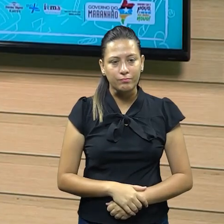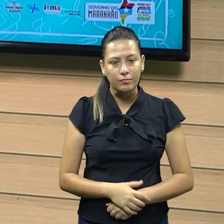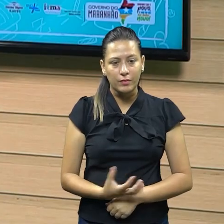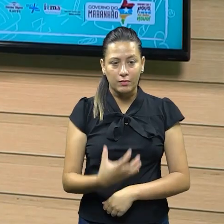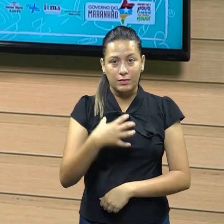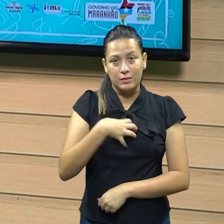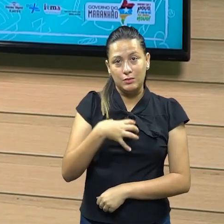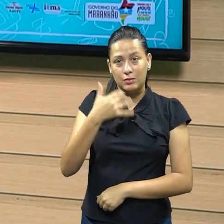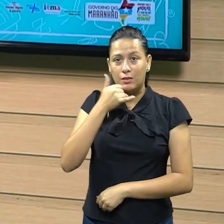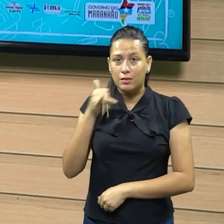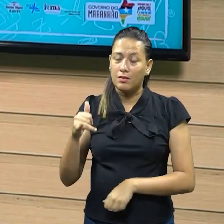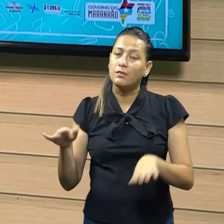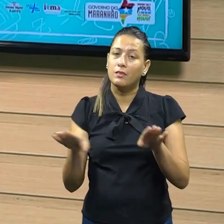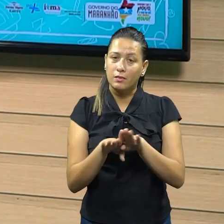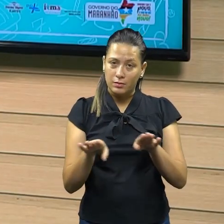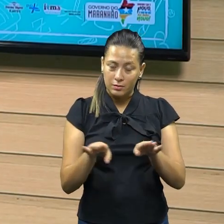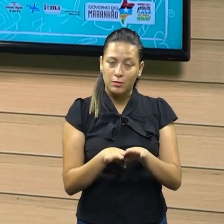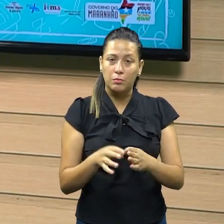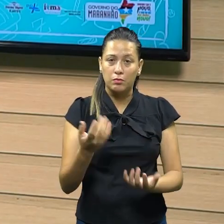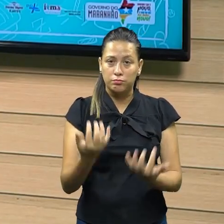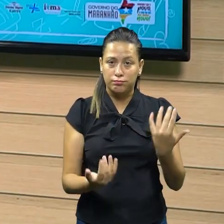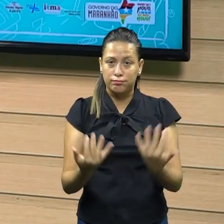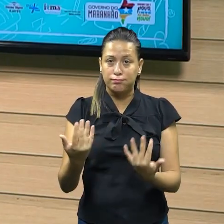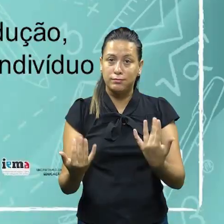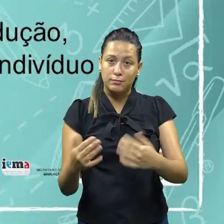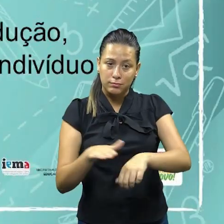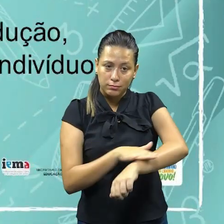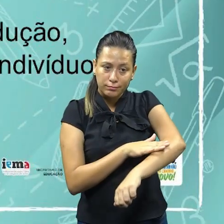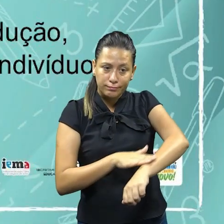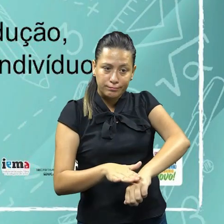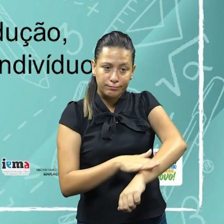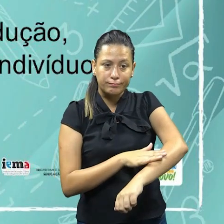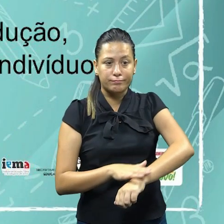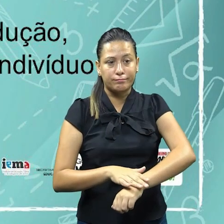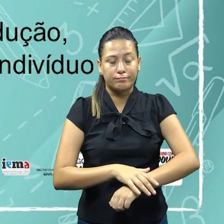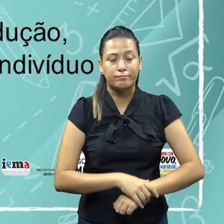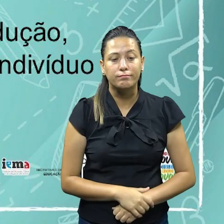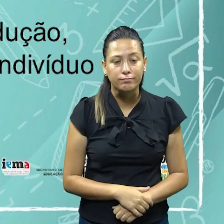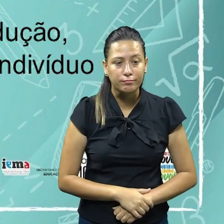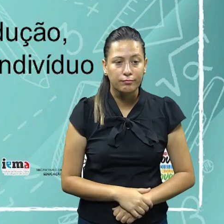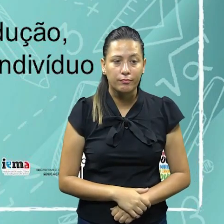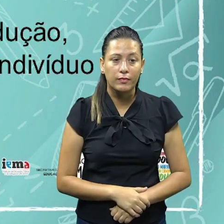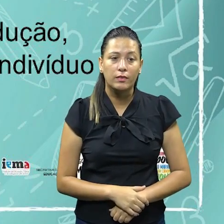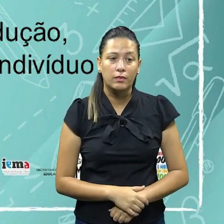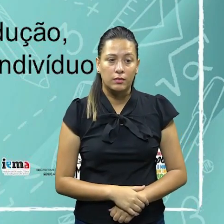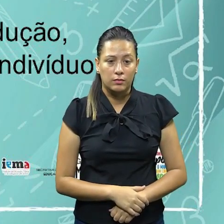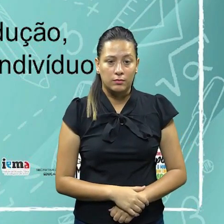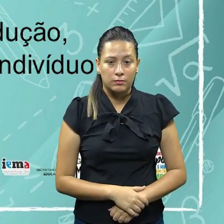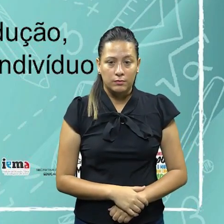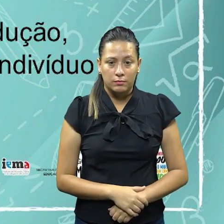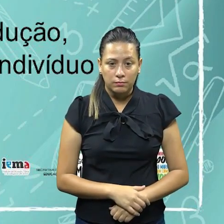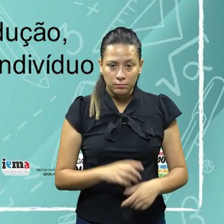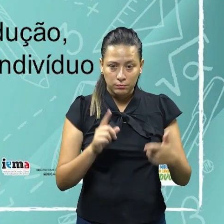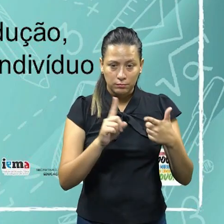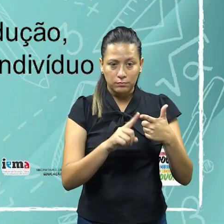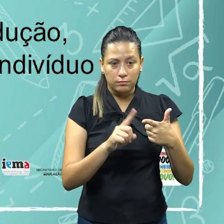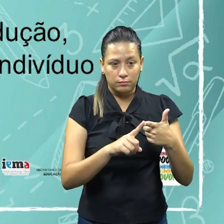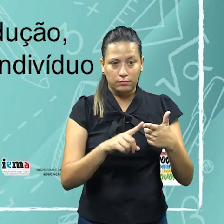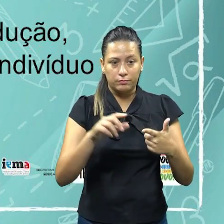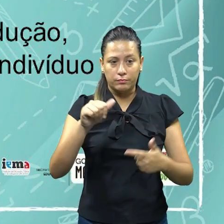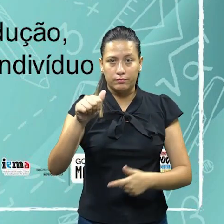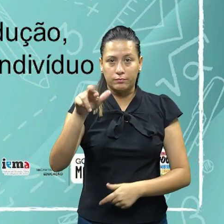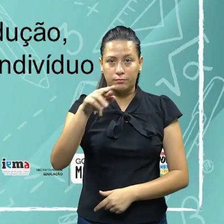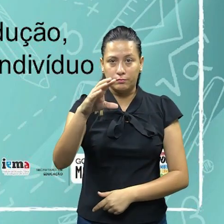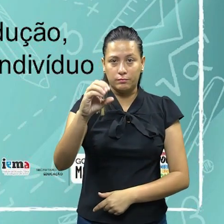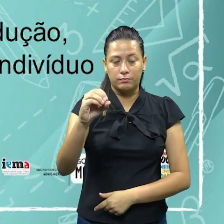elétrico, pode também provocar queimaduras, e queimaduras sérias. Mas além do contato, nós temos na imagem ali o arco